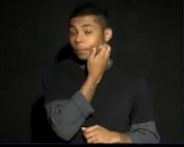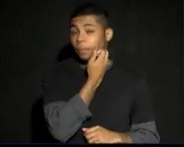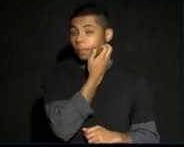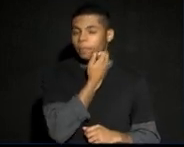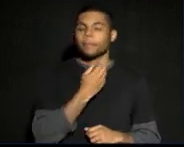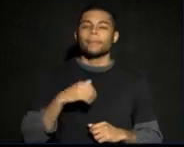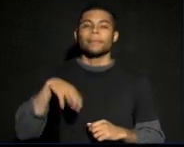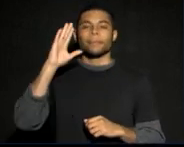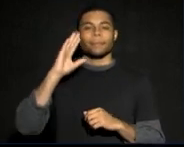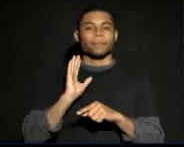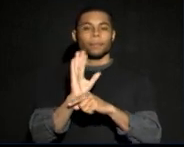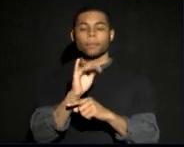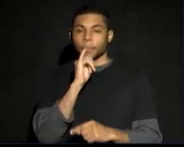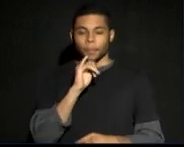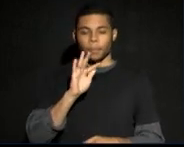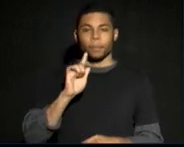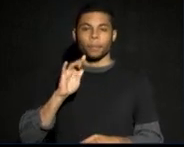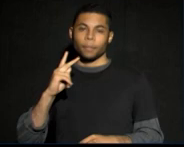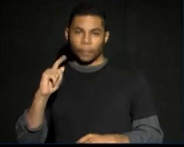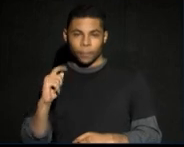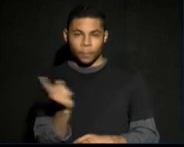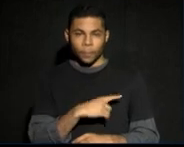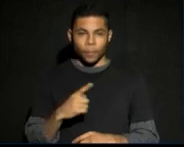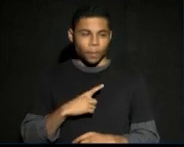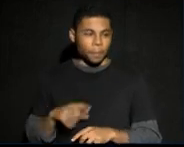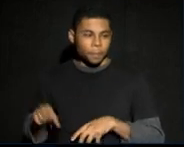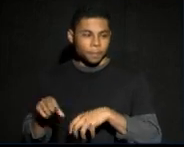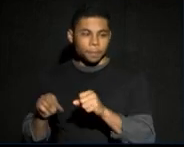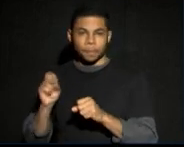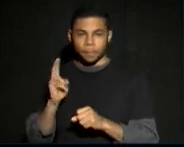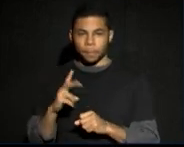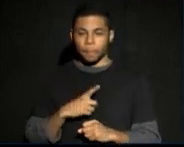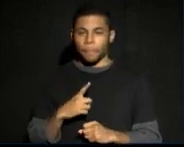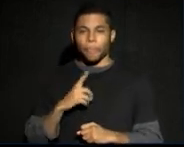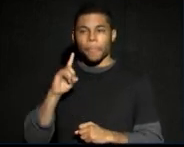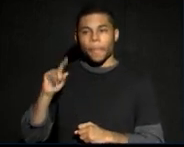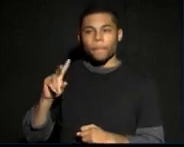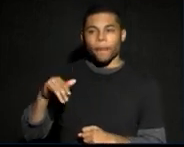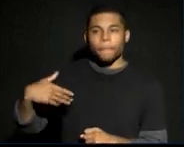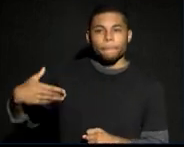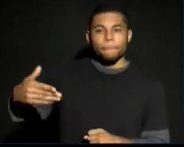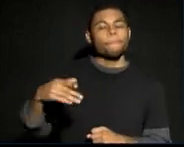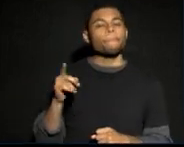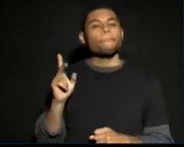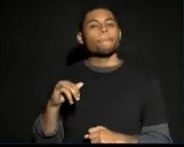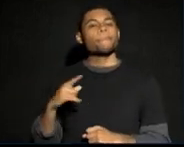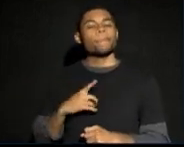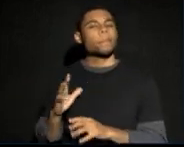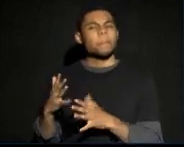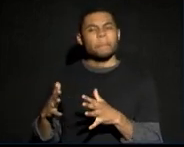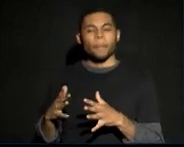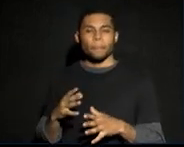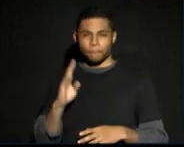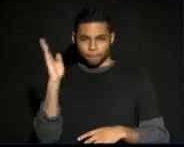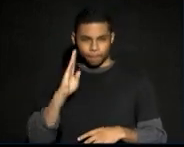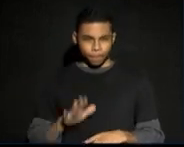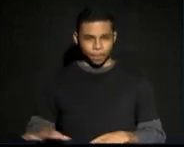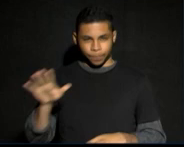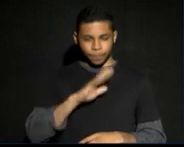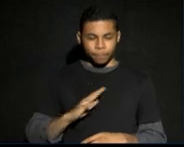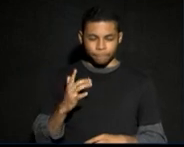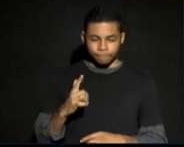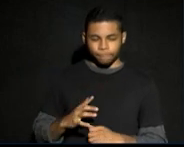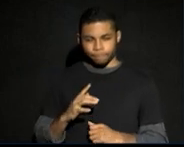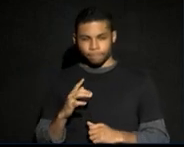para vocês esse fgp aqui que a gente está reciclando o capital dele agora nos próximos dias ele vai ter custado para nós brasileiros